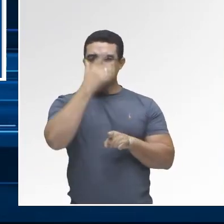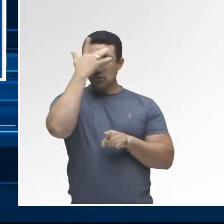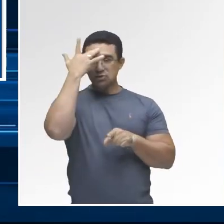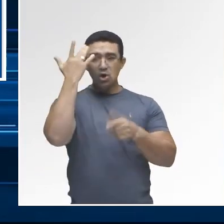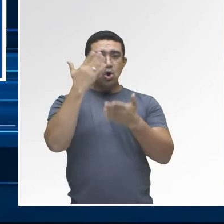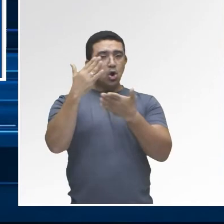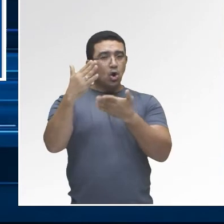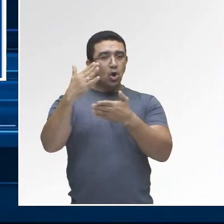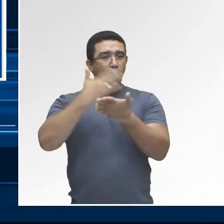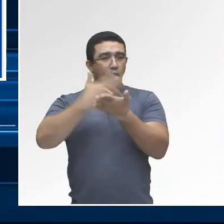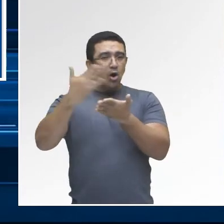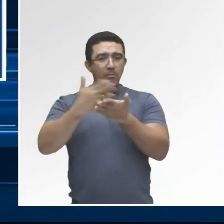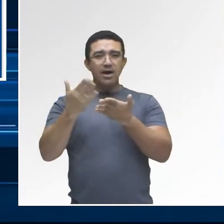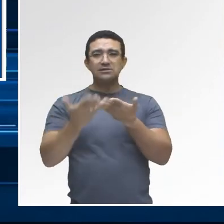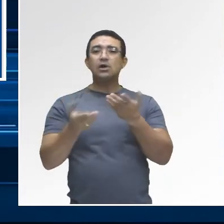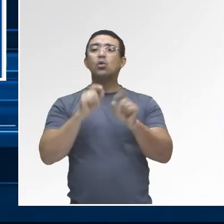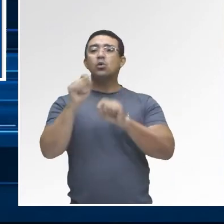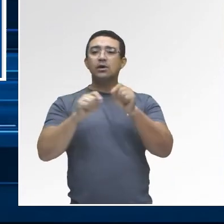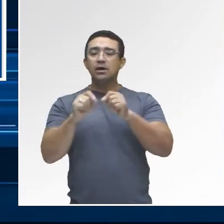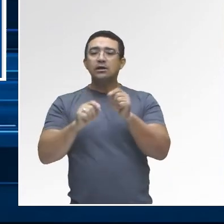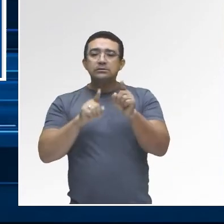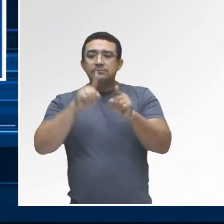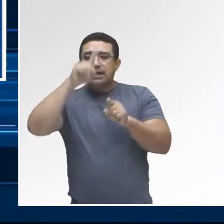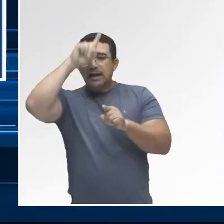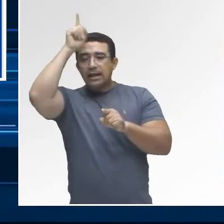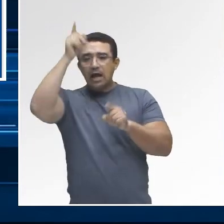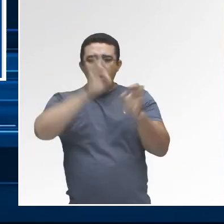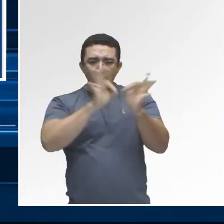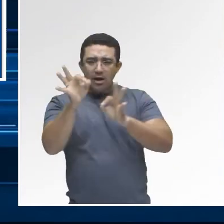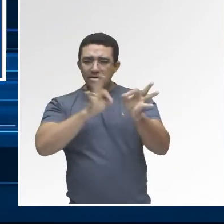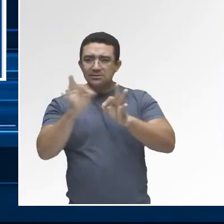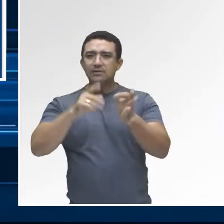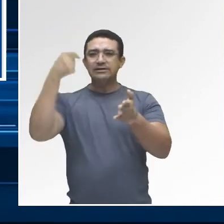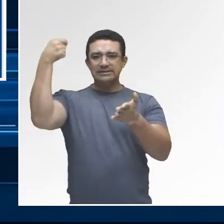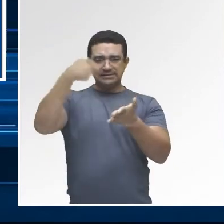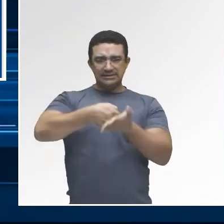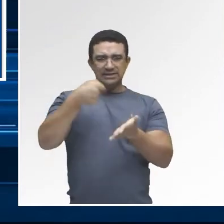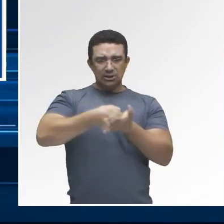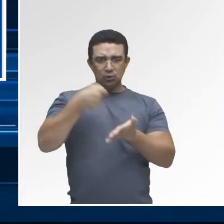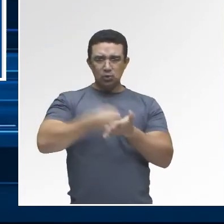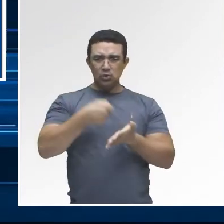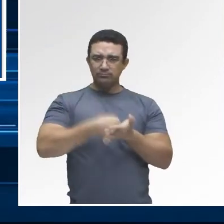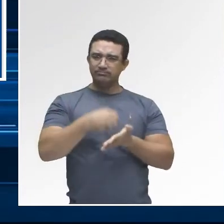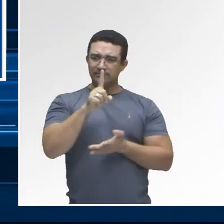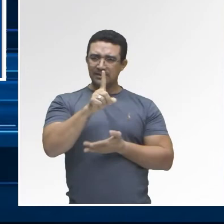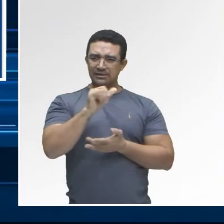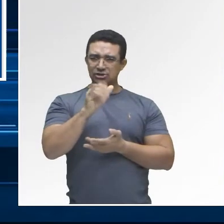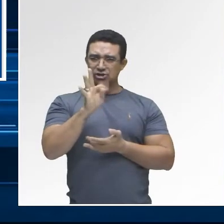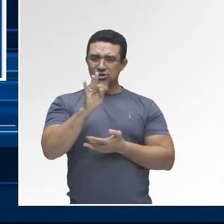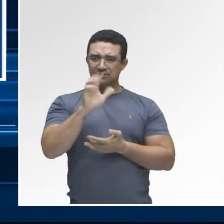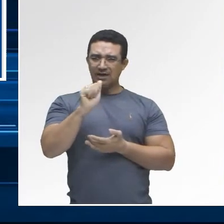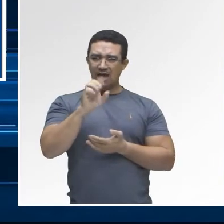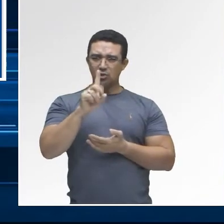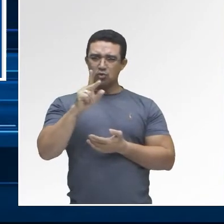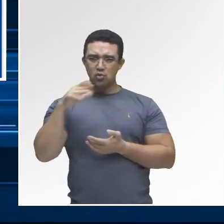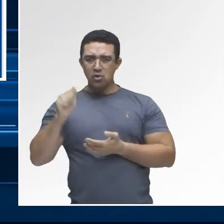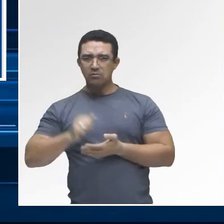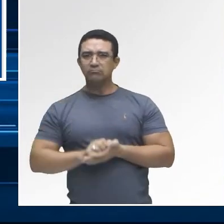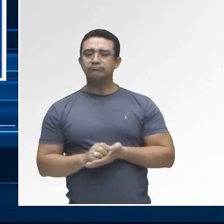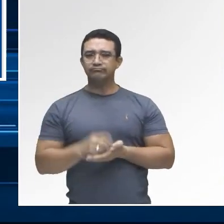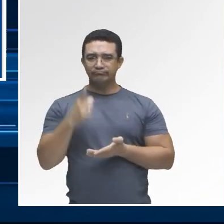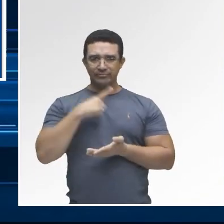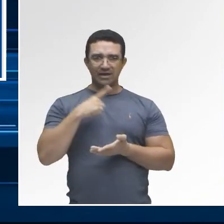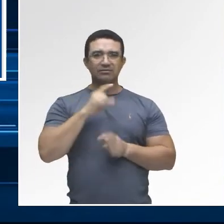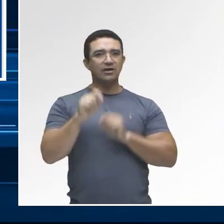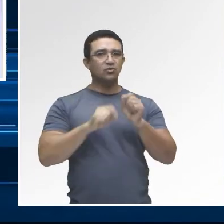para contornar essa crise. E o que a gente vai ver aqui? Um golpe militar. Gente, o poder é doce. Olha só, o